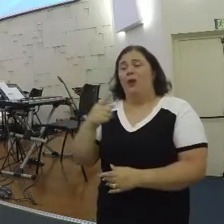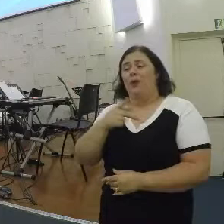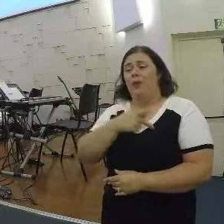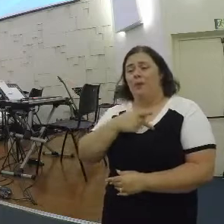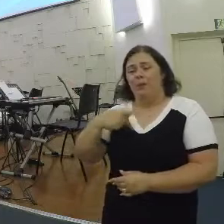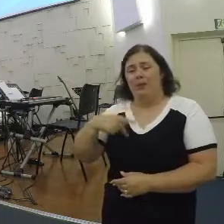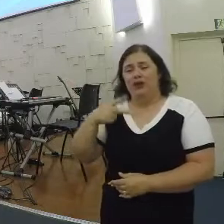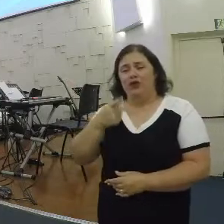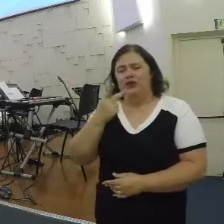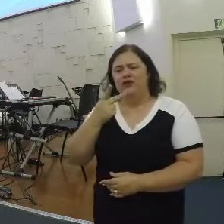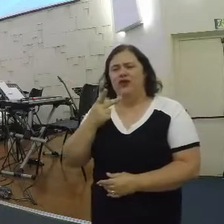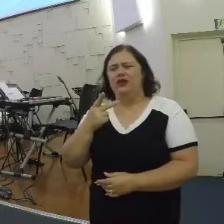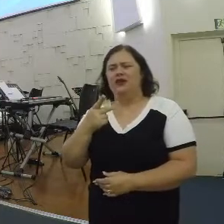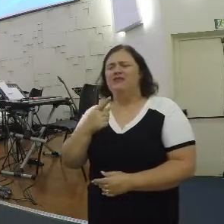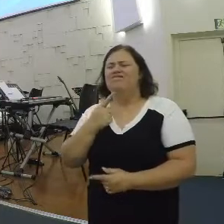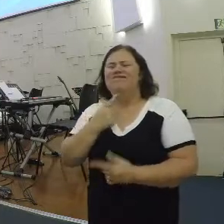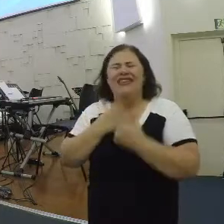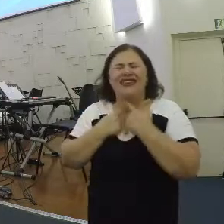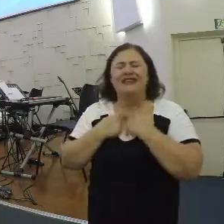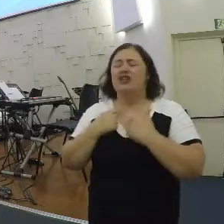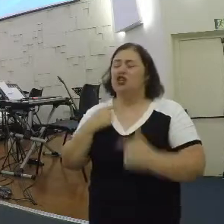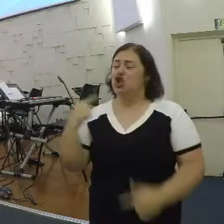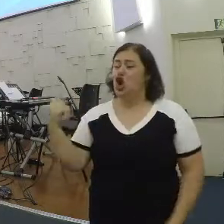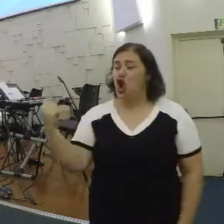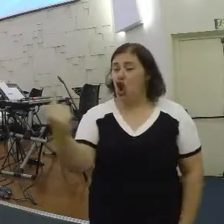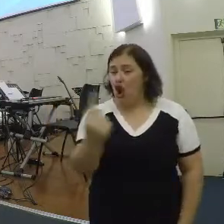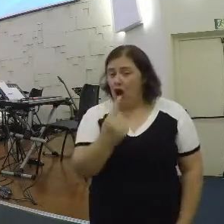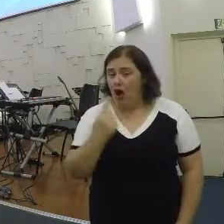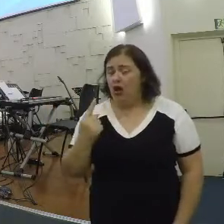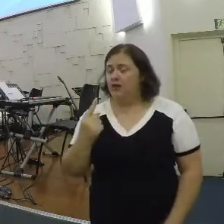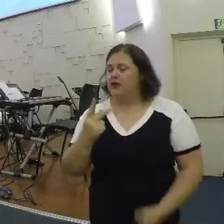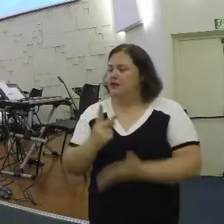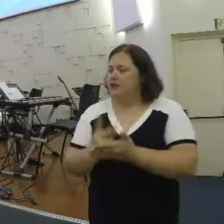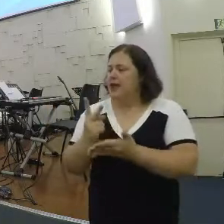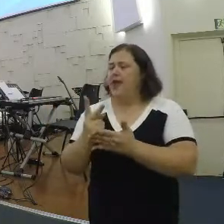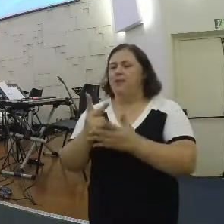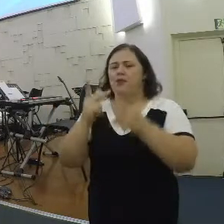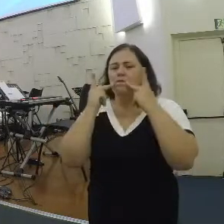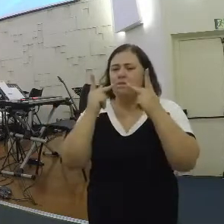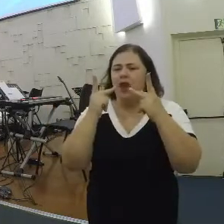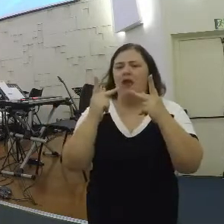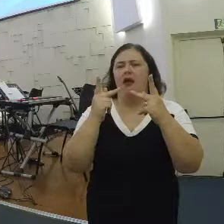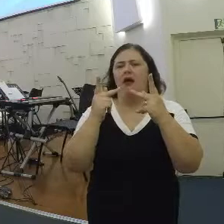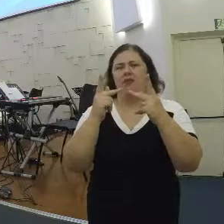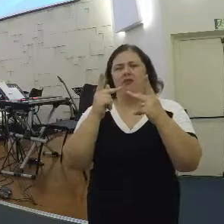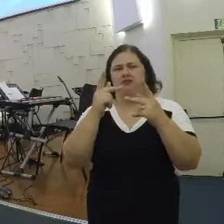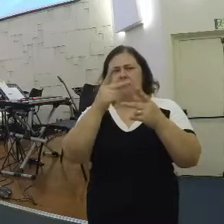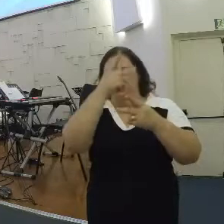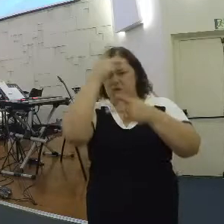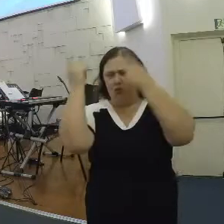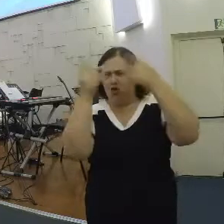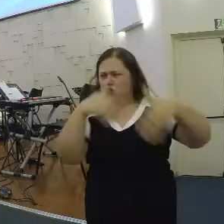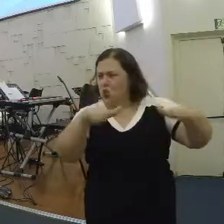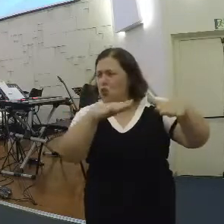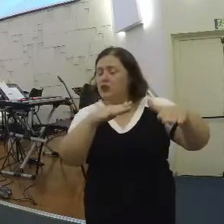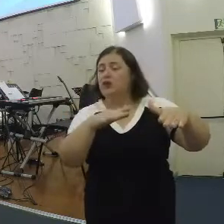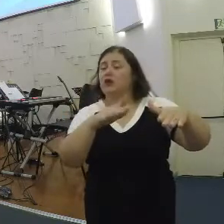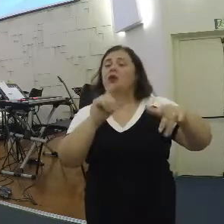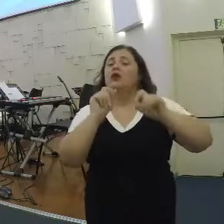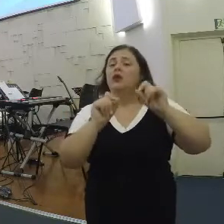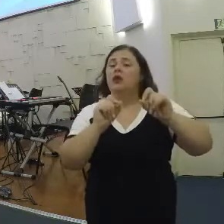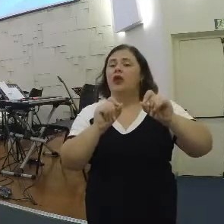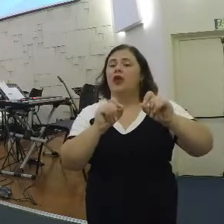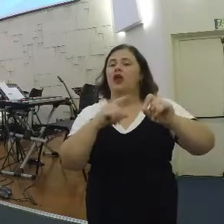estamos como semeadores lançando a semente que é o evangelho em corações nessa noite, a semente cai em corações como